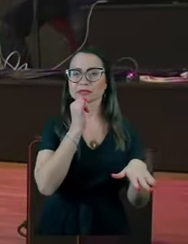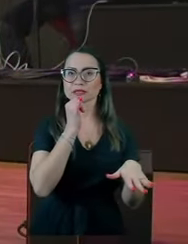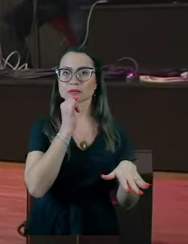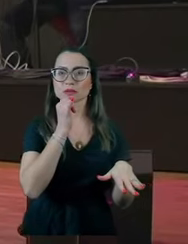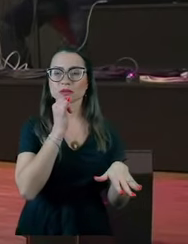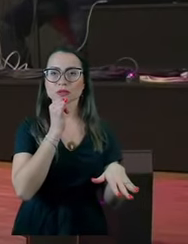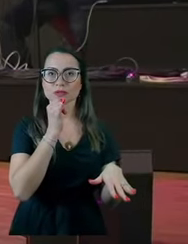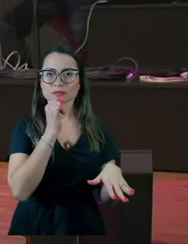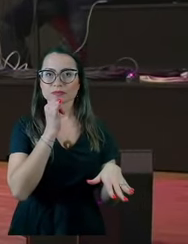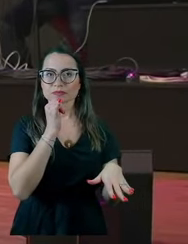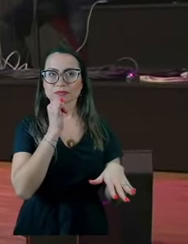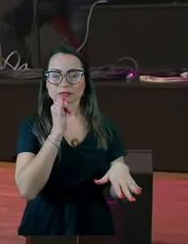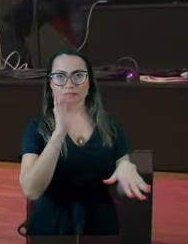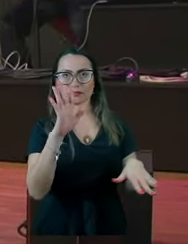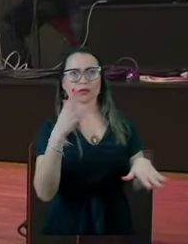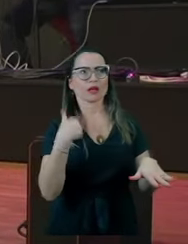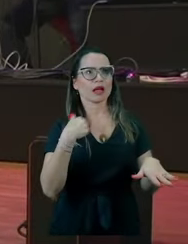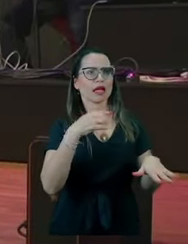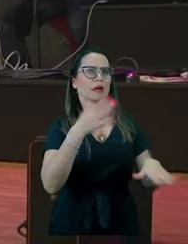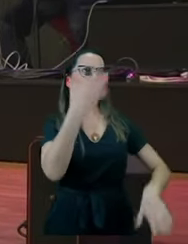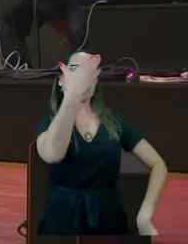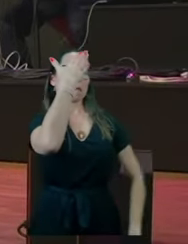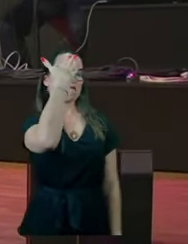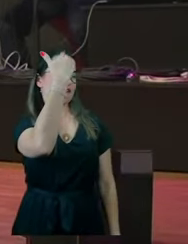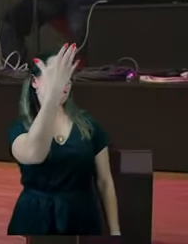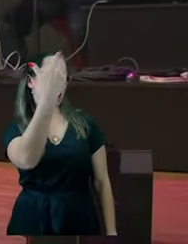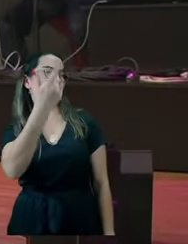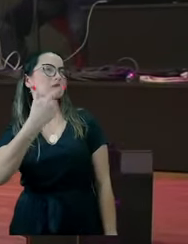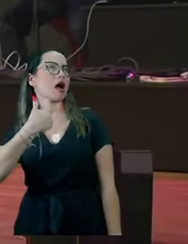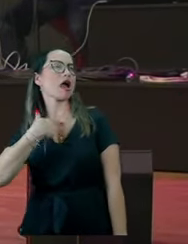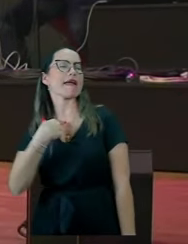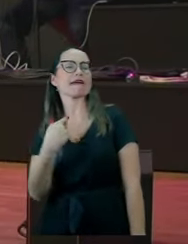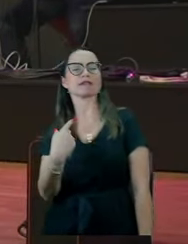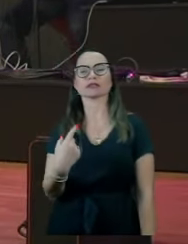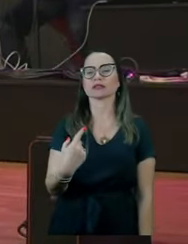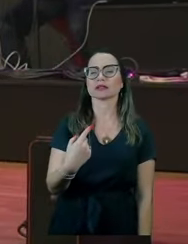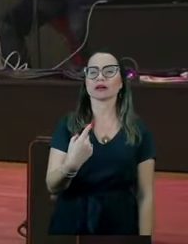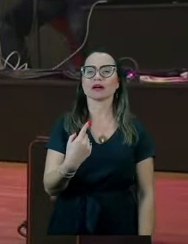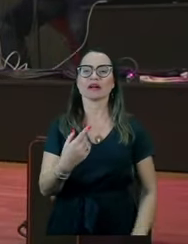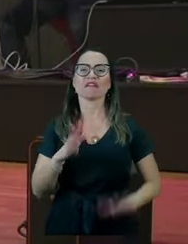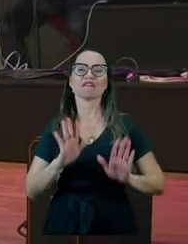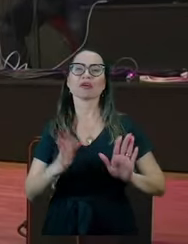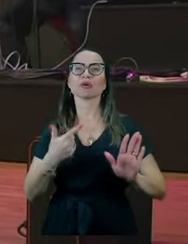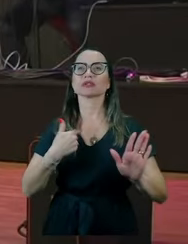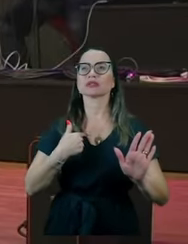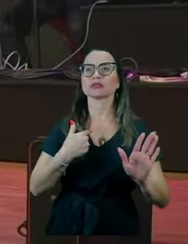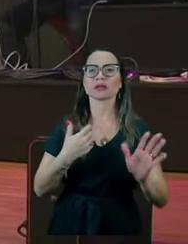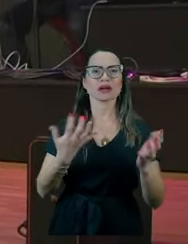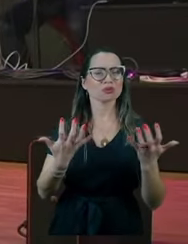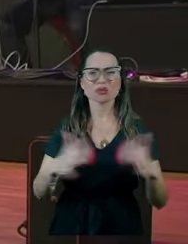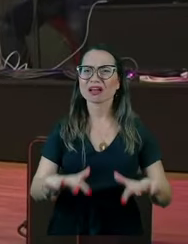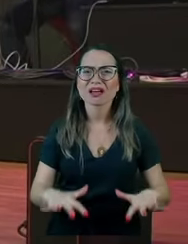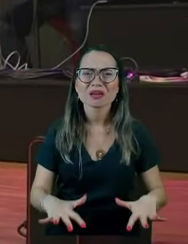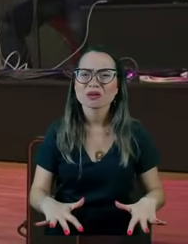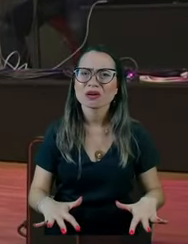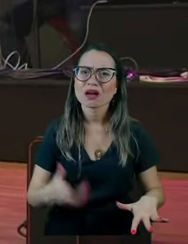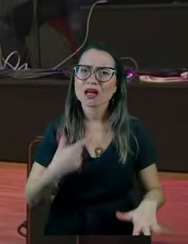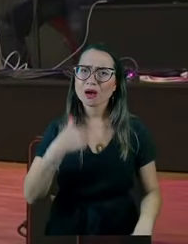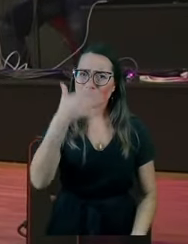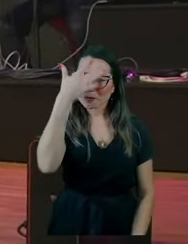não pego esse lugar de estrela. Eu repreendo isso. Eu não aceito isso. Eu não quero isso. Sou uma